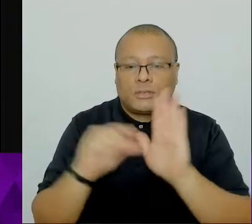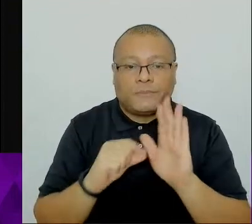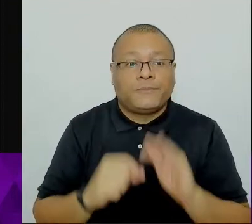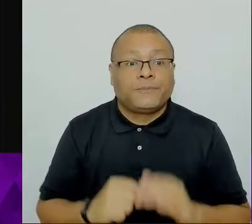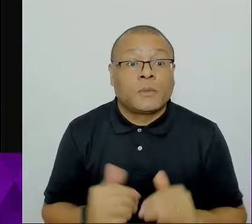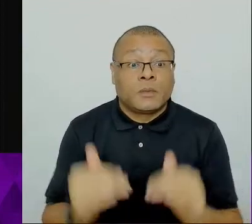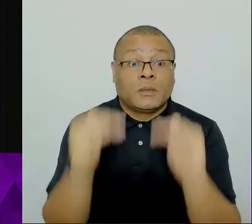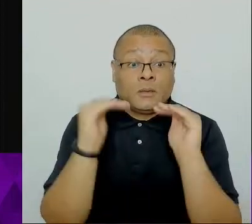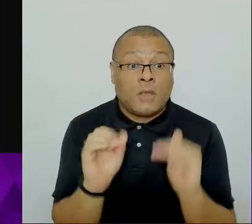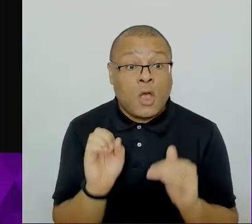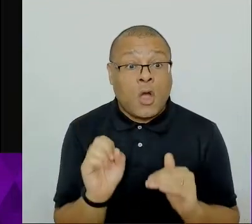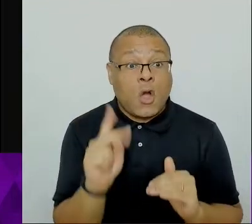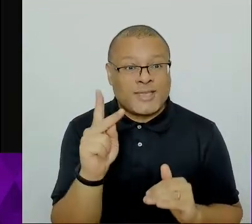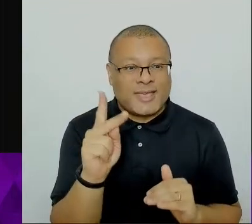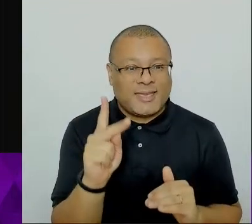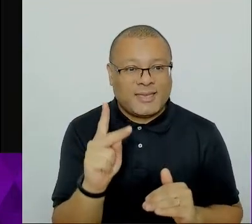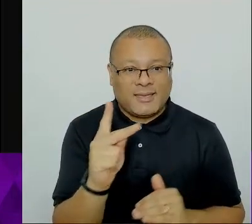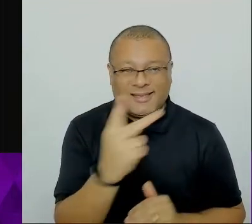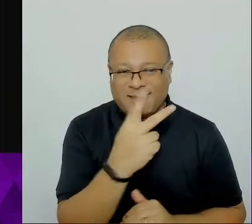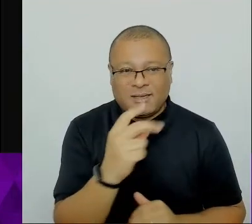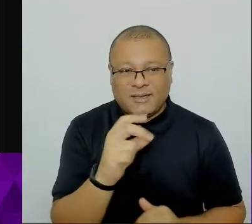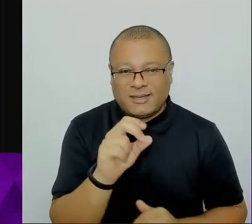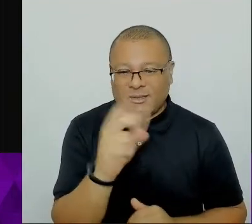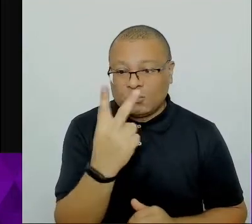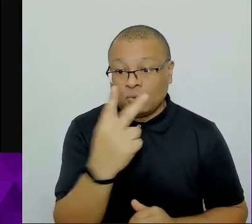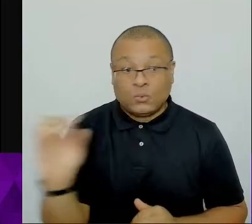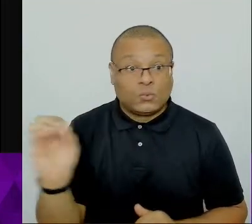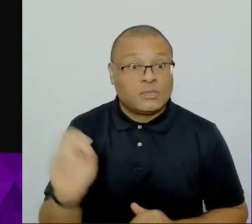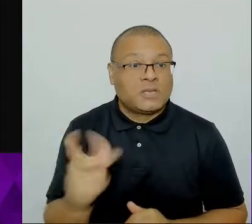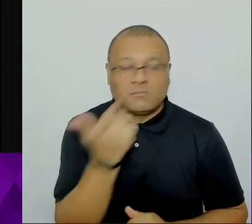status OK, que é um status HTTP que representa que